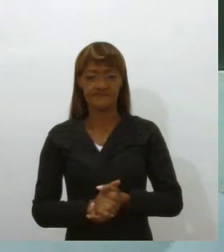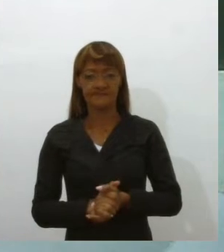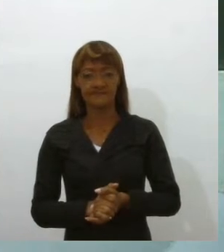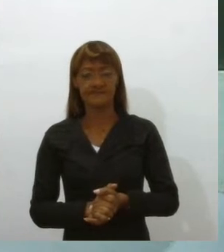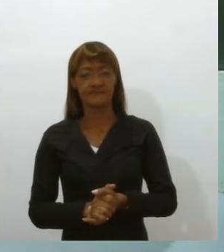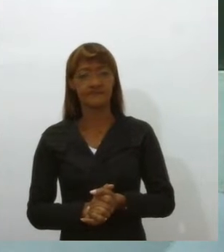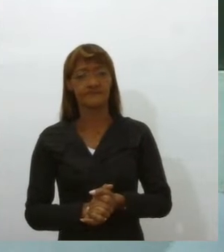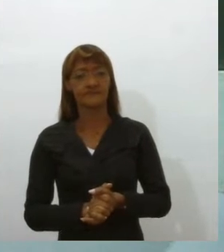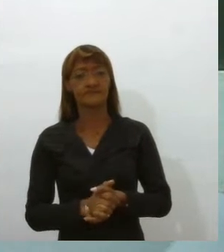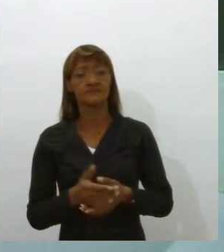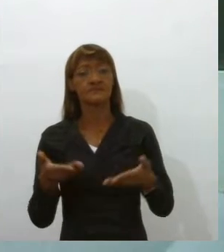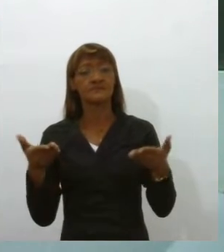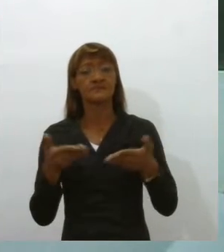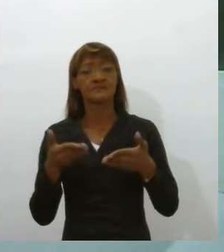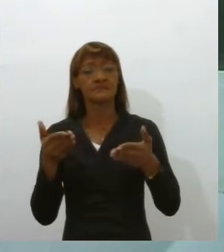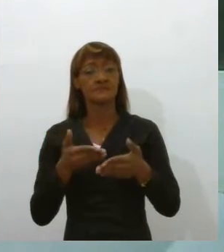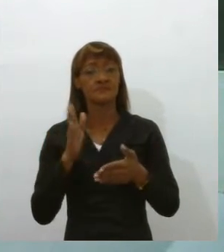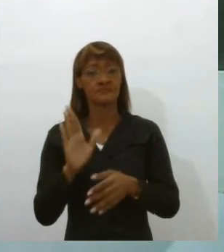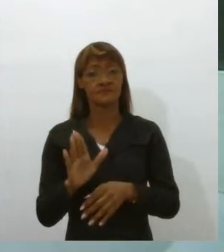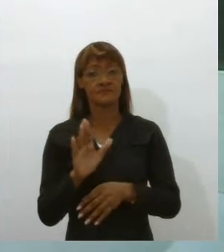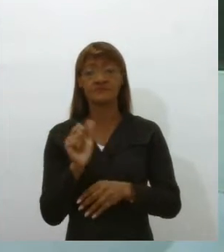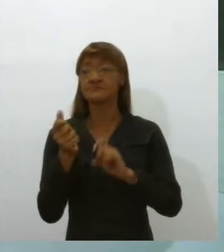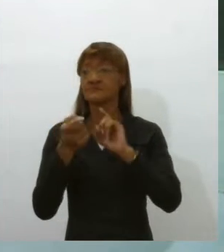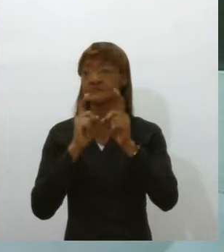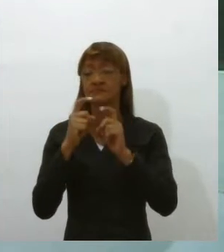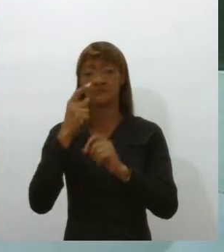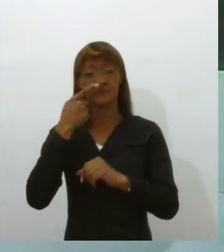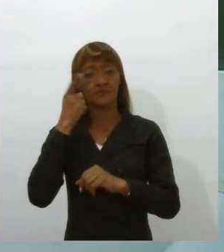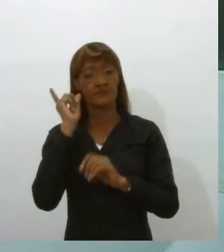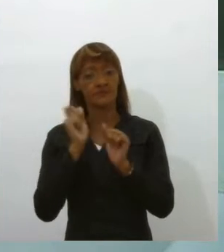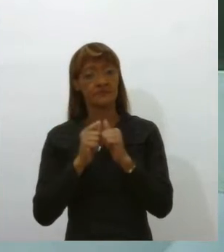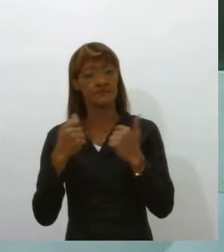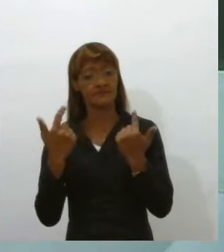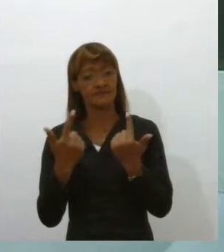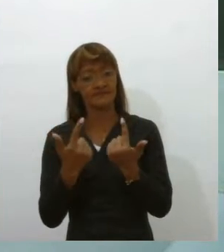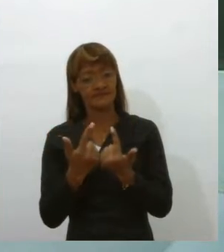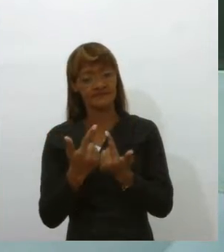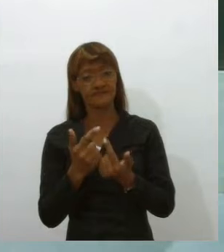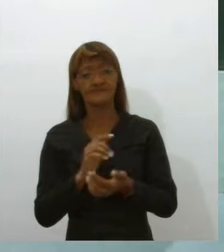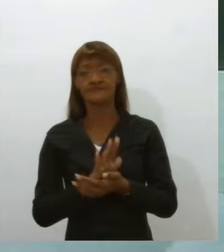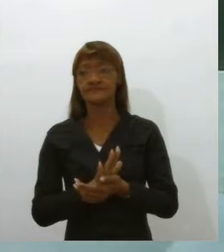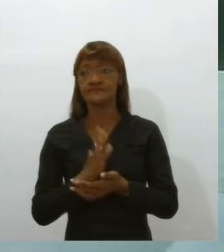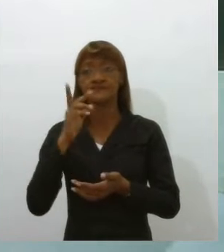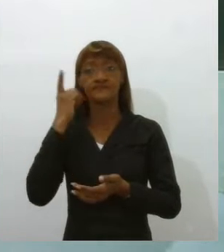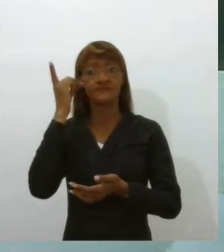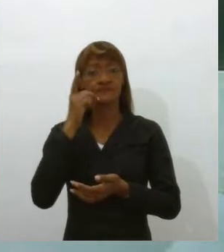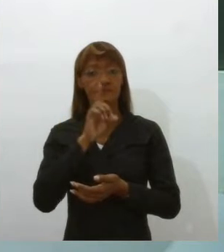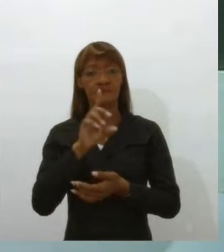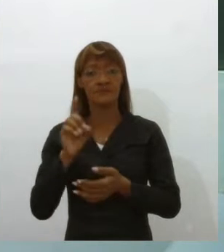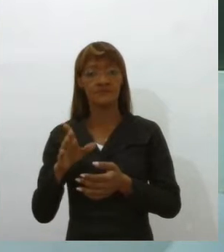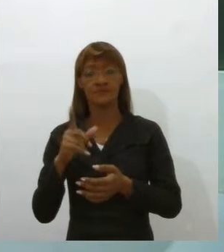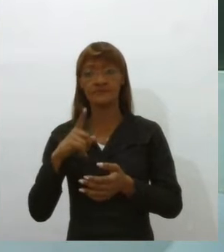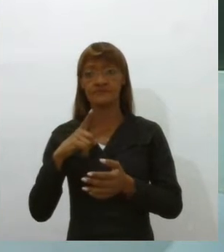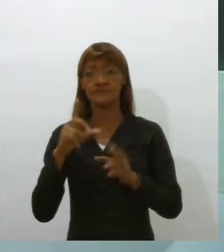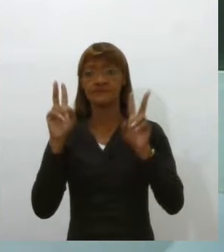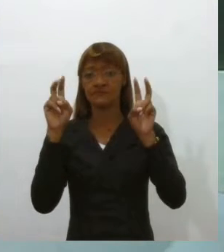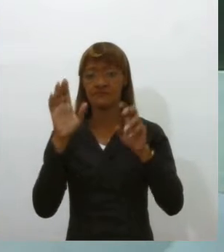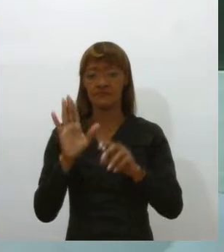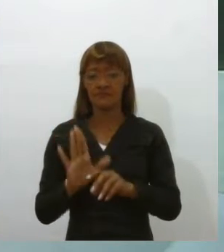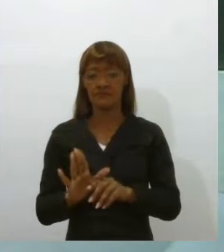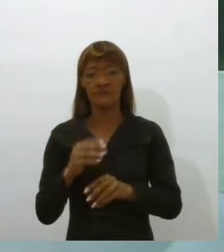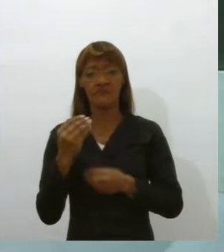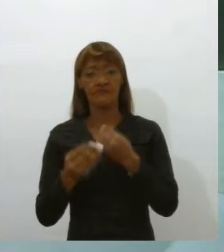agora os pronunciamentos da sessão de ontem na Assembleia Legislativa. Os deputados abordaram temas como a regulamentação da